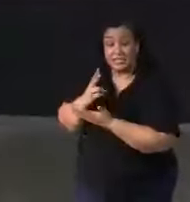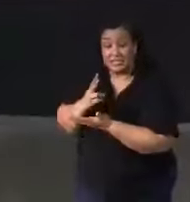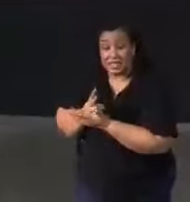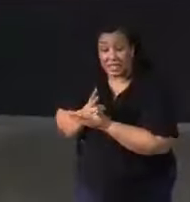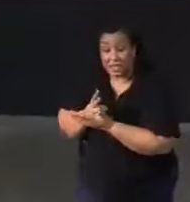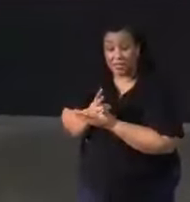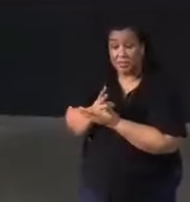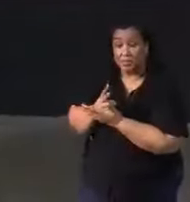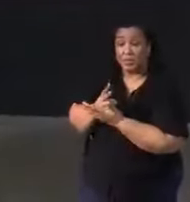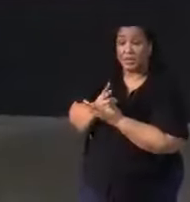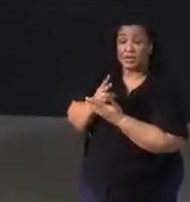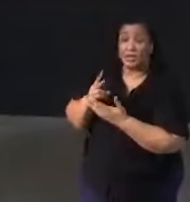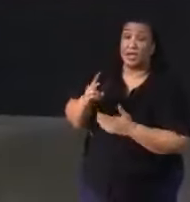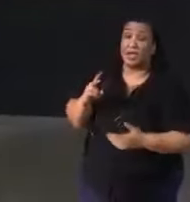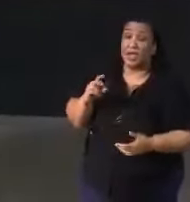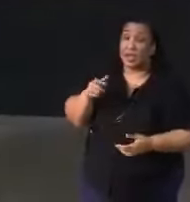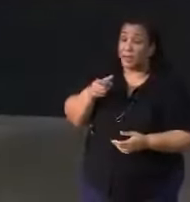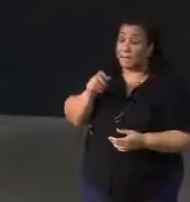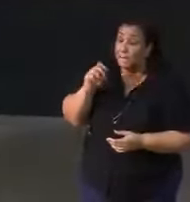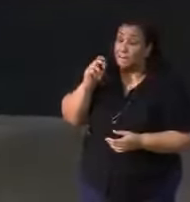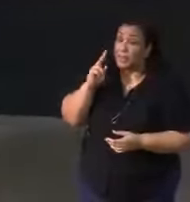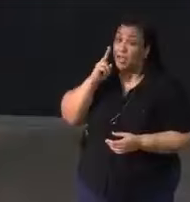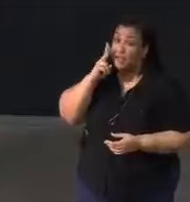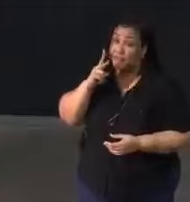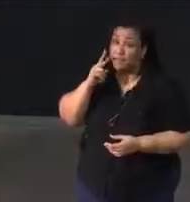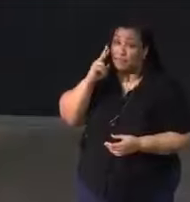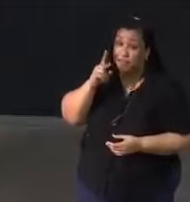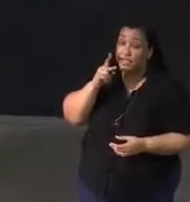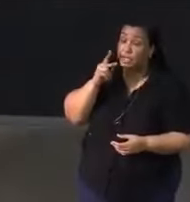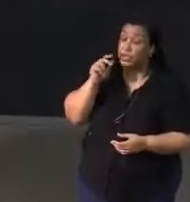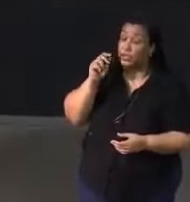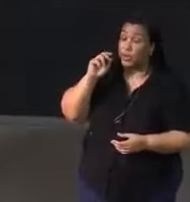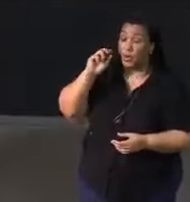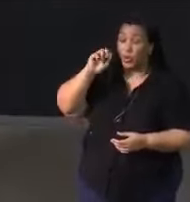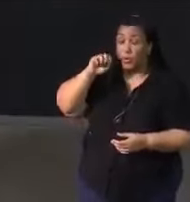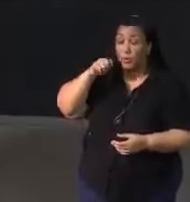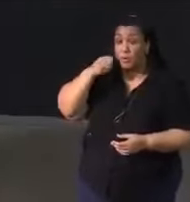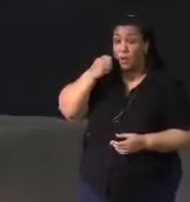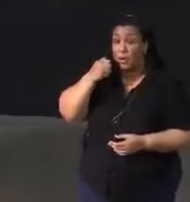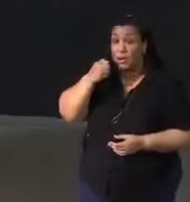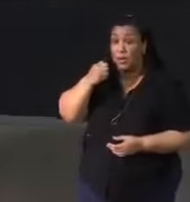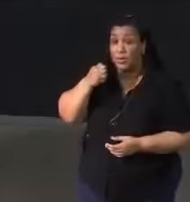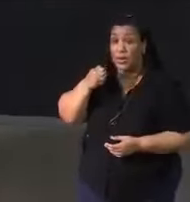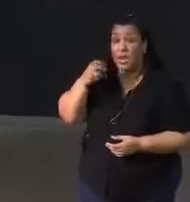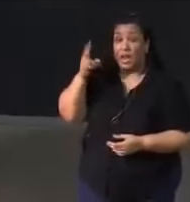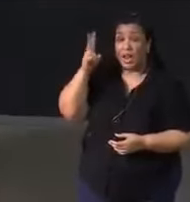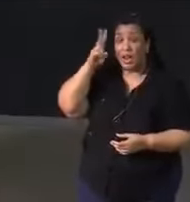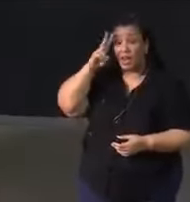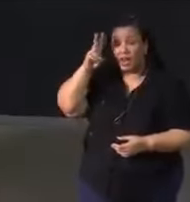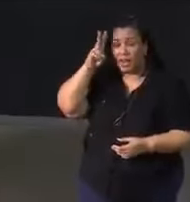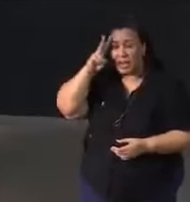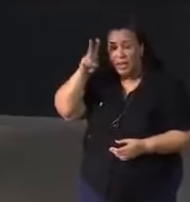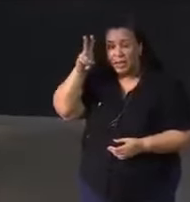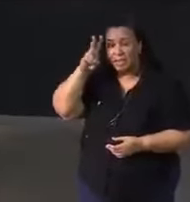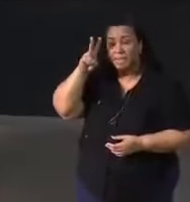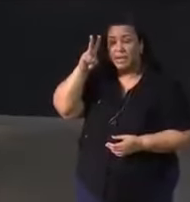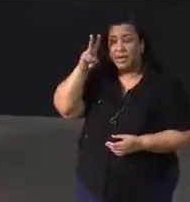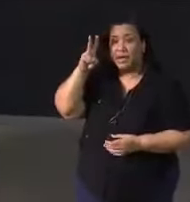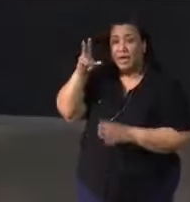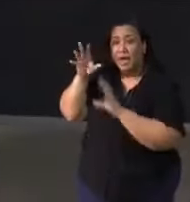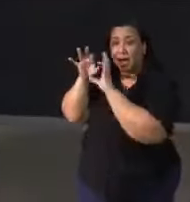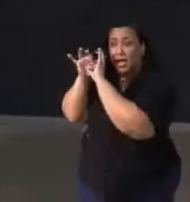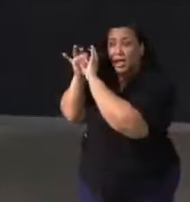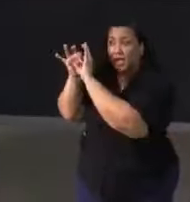beberem desse cálice, vocês anunciam a minha morte até que eu venha, porque esse cálice é o cálice da